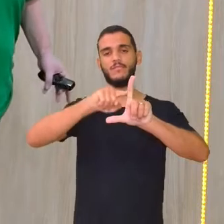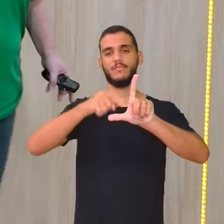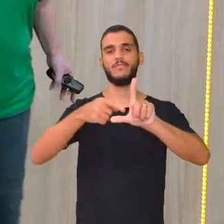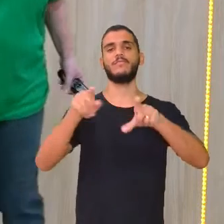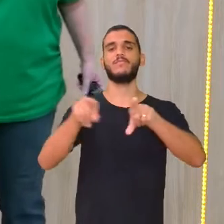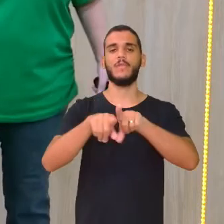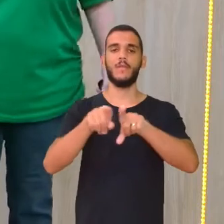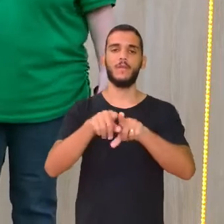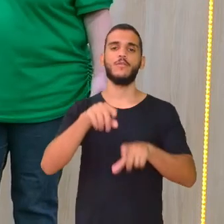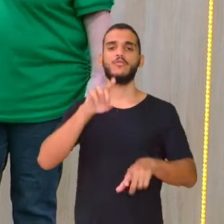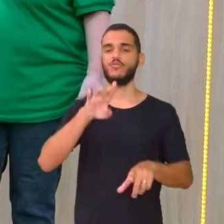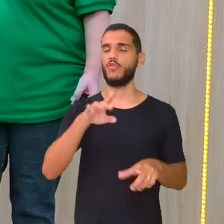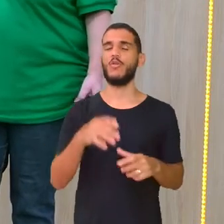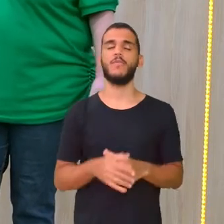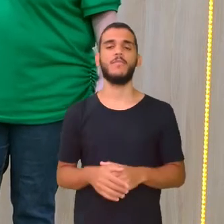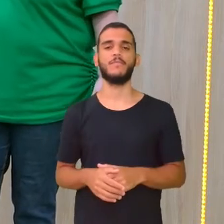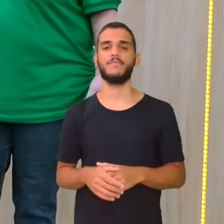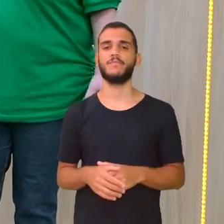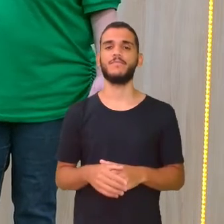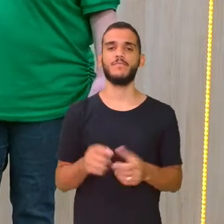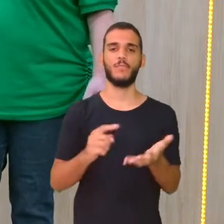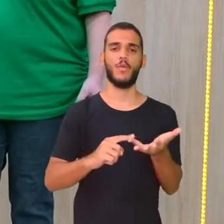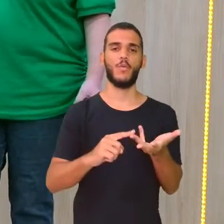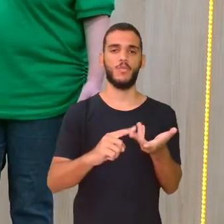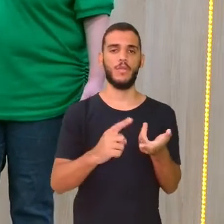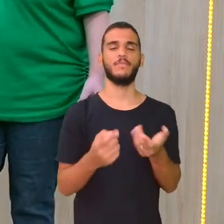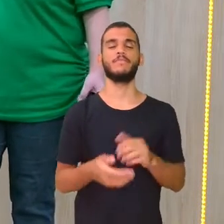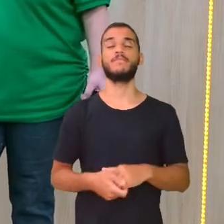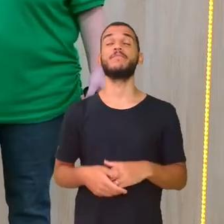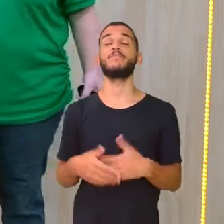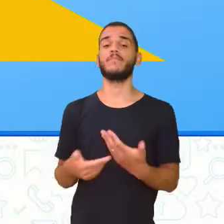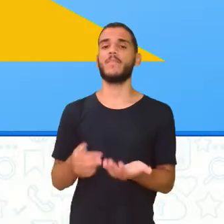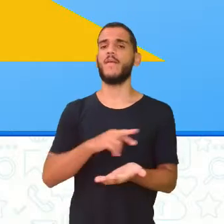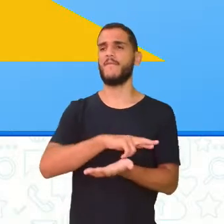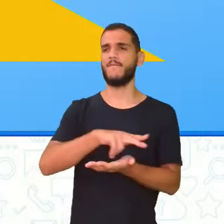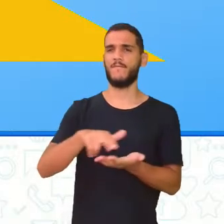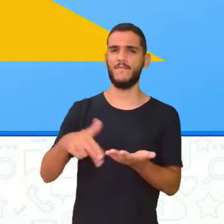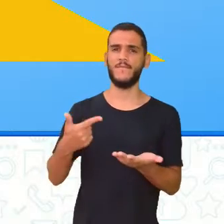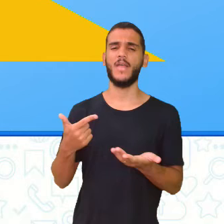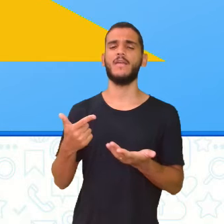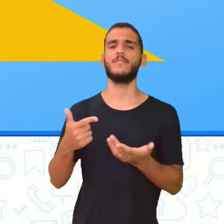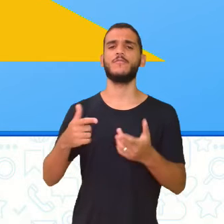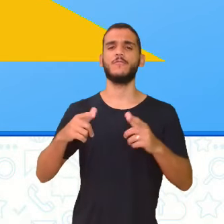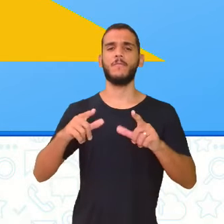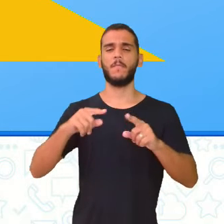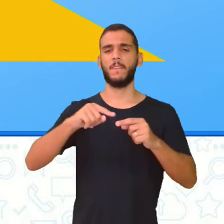é contar. Certo? Muitos triângulos diferentes. Tem triângulos